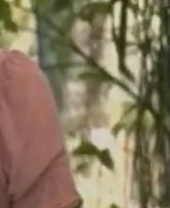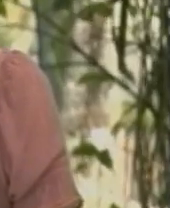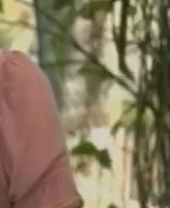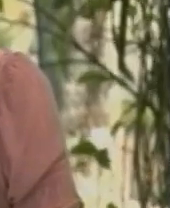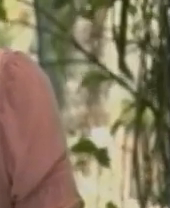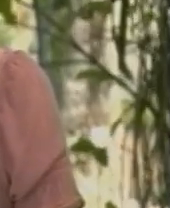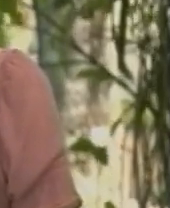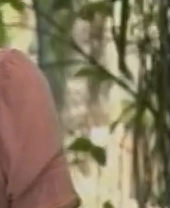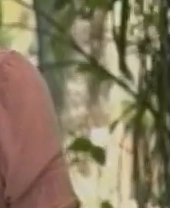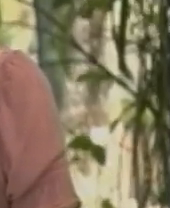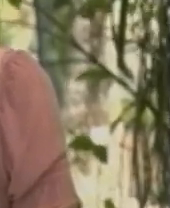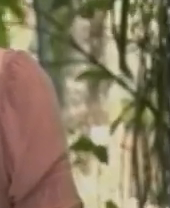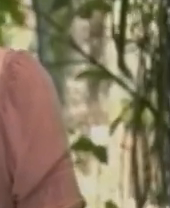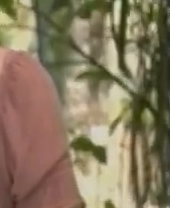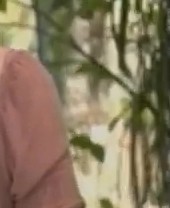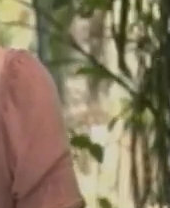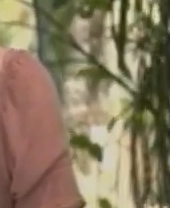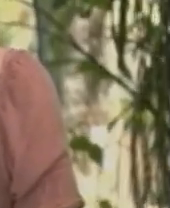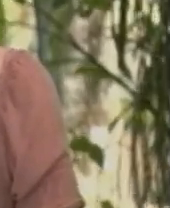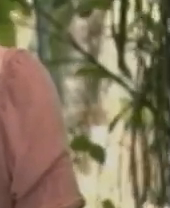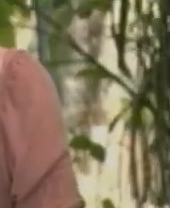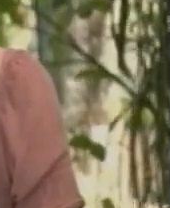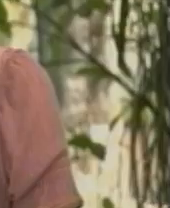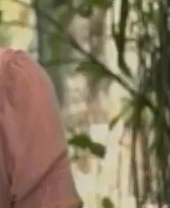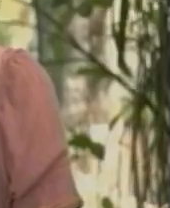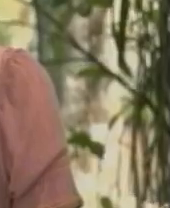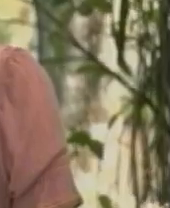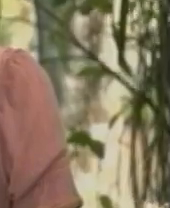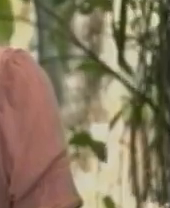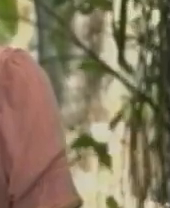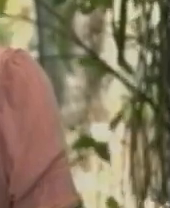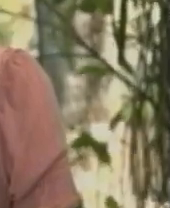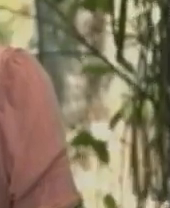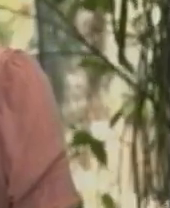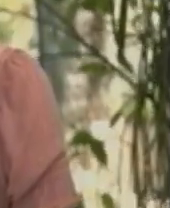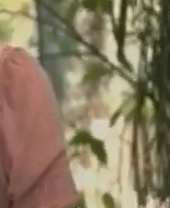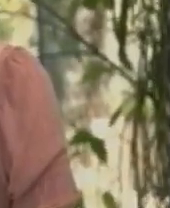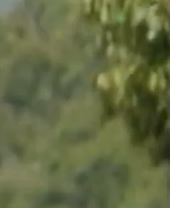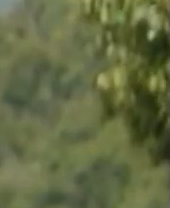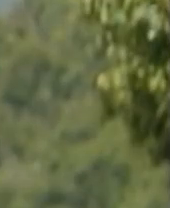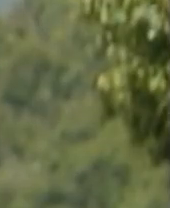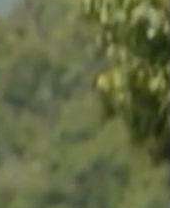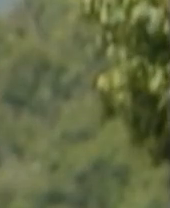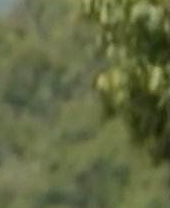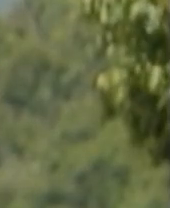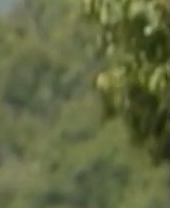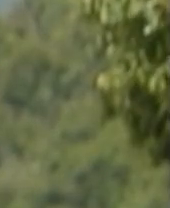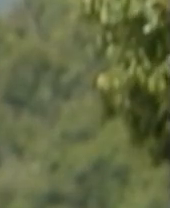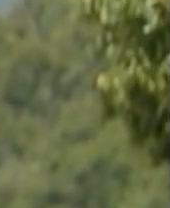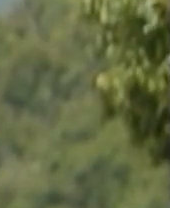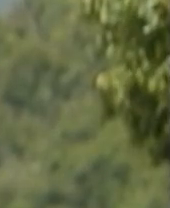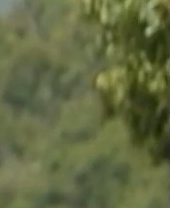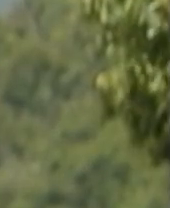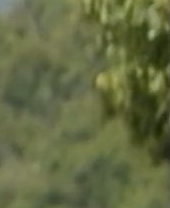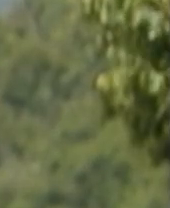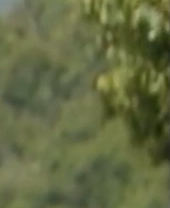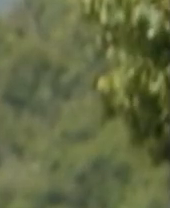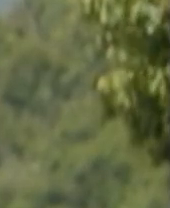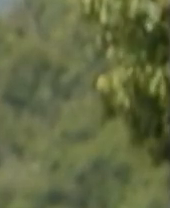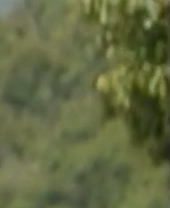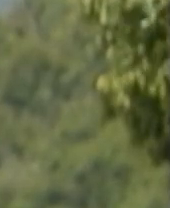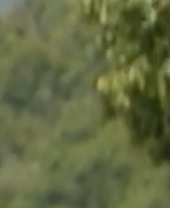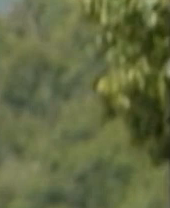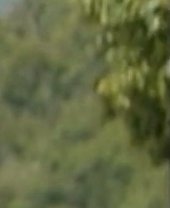Receber esse prêmio abriu meus olhos para perceber o quanto é importante a pesquisa dos jovens no Brasil. Fazer ciência e fazer